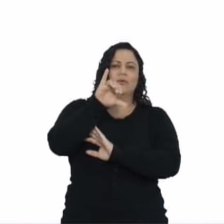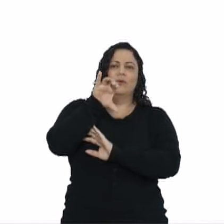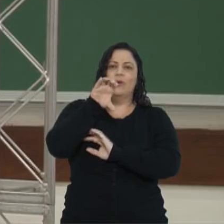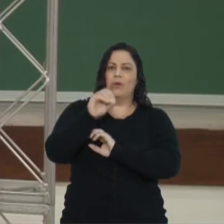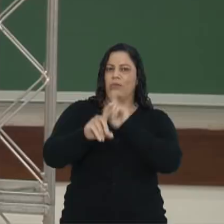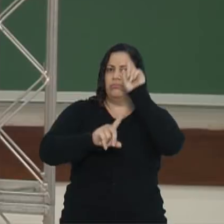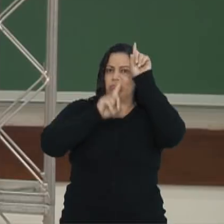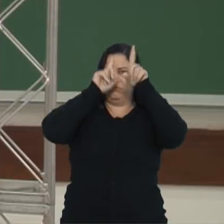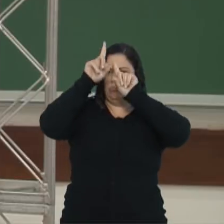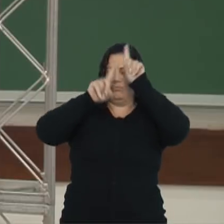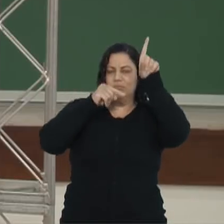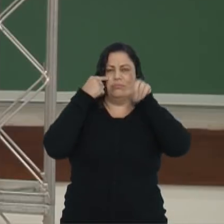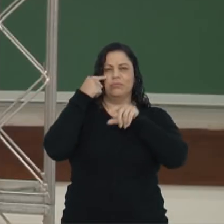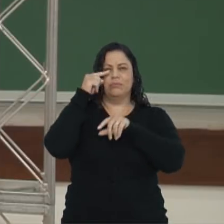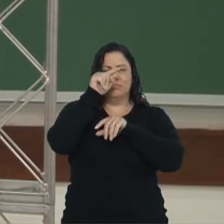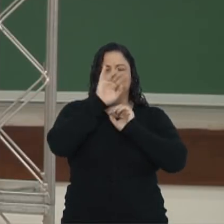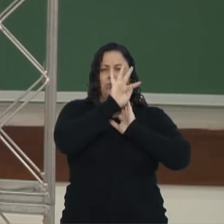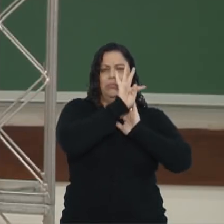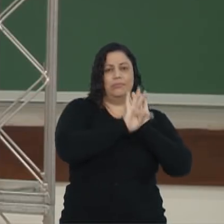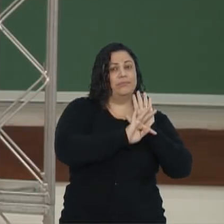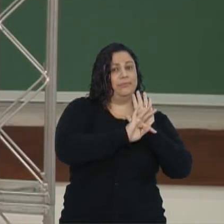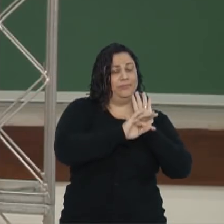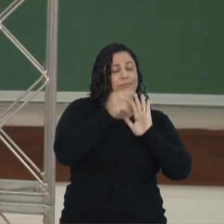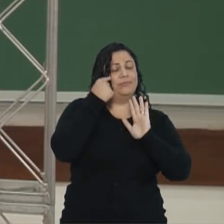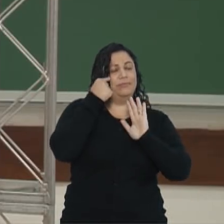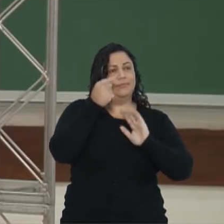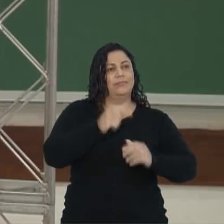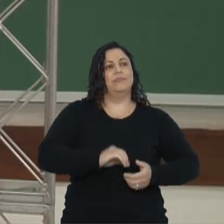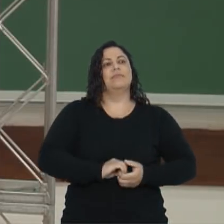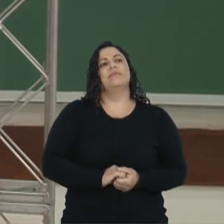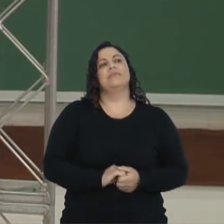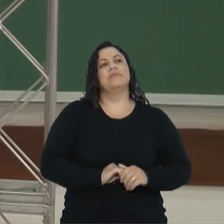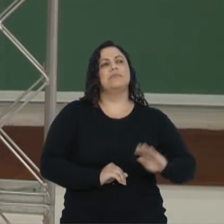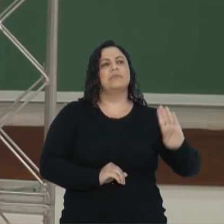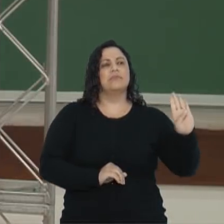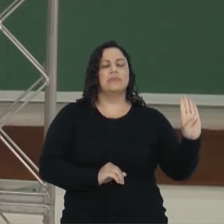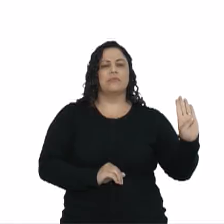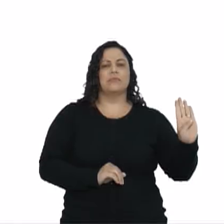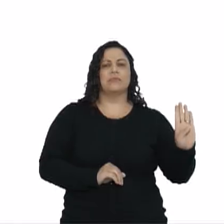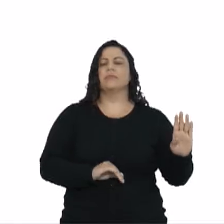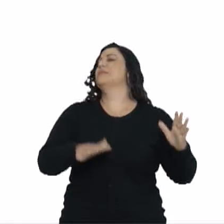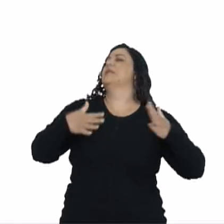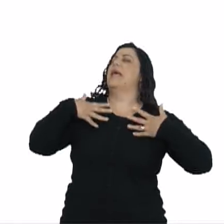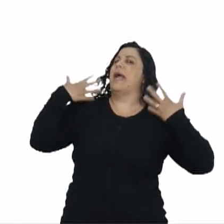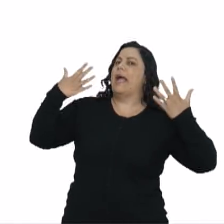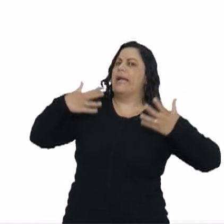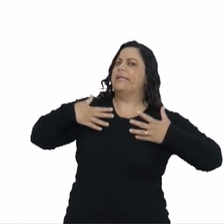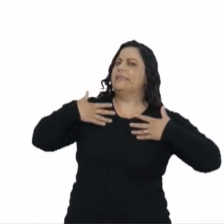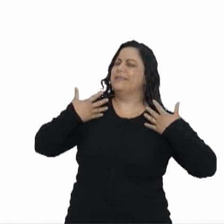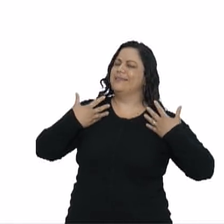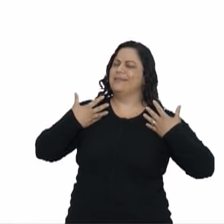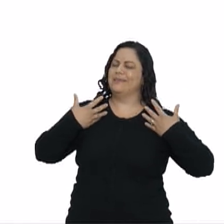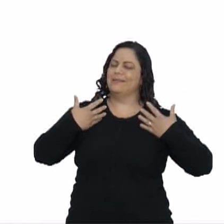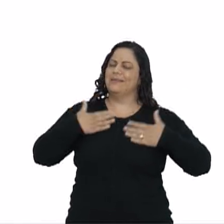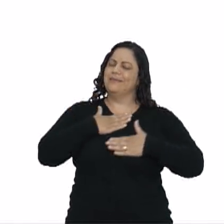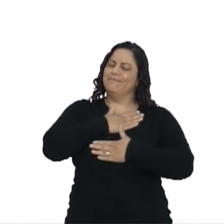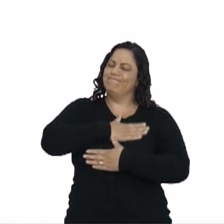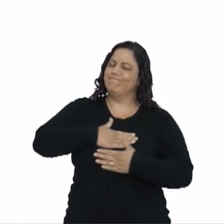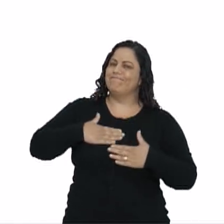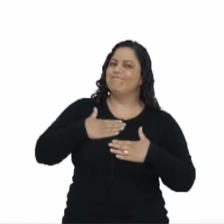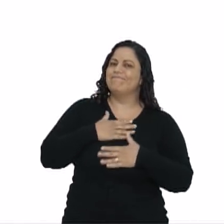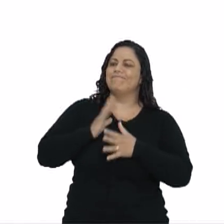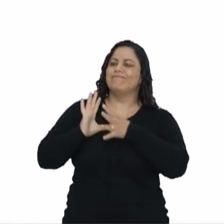texto e vamos conhecer esse conceito desse sociólogo, tá? Letra B, alegria e satisfação estão ligados ao aumento da